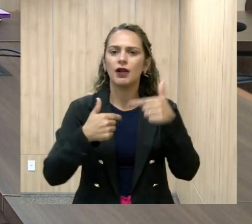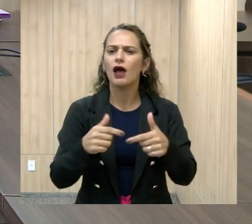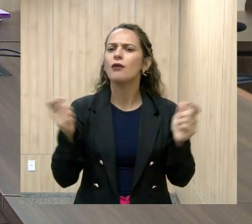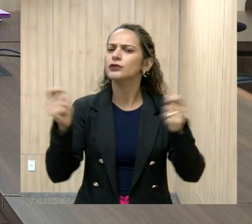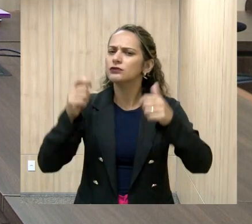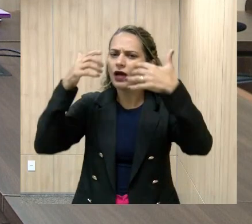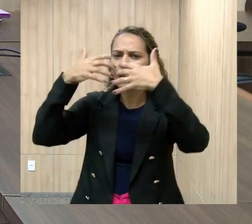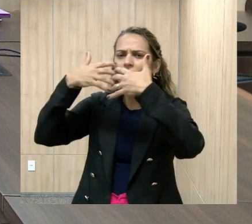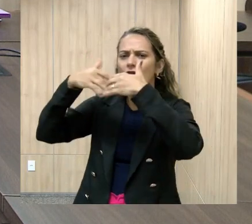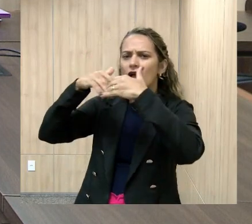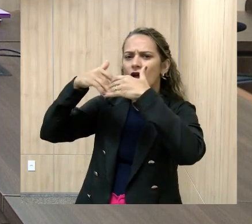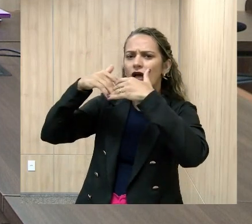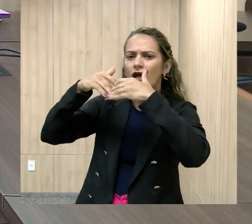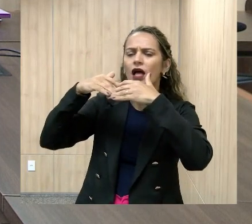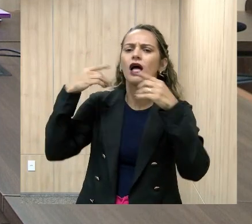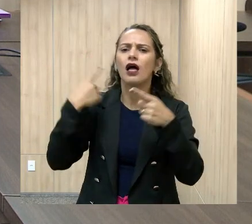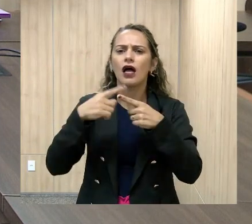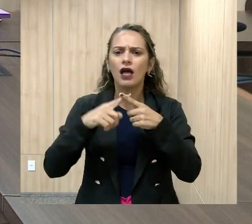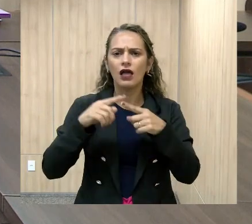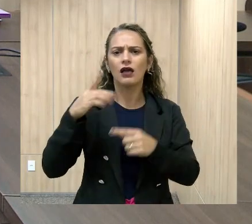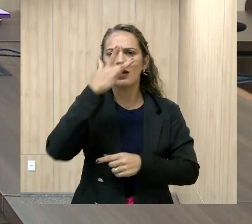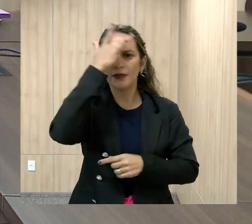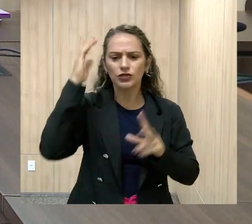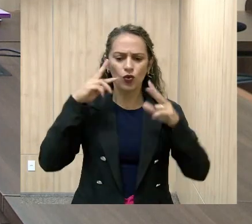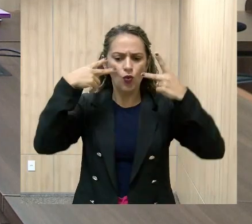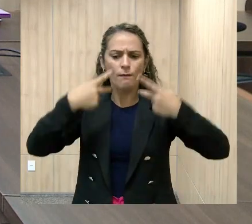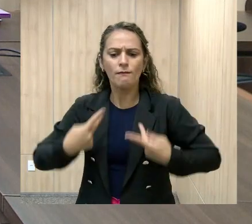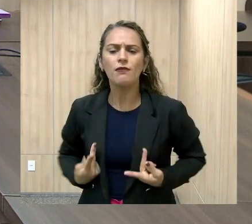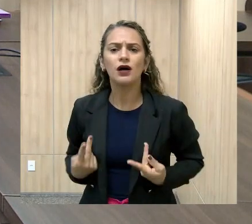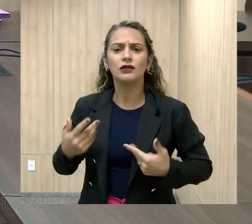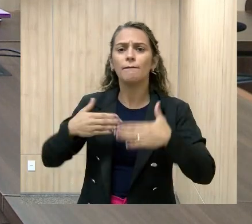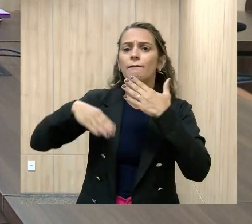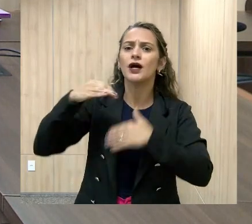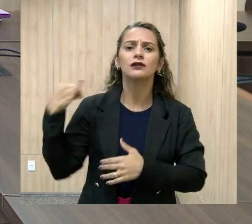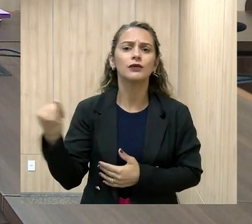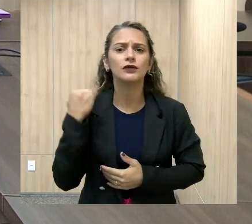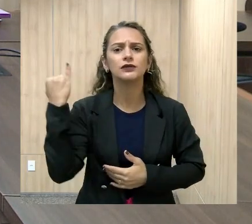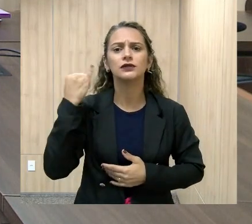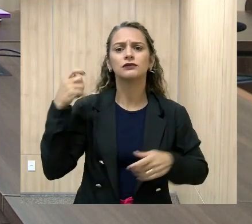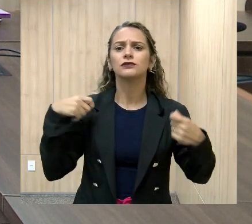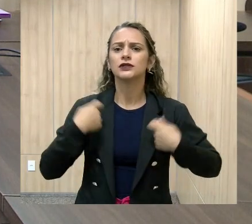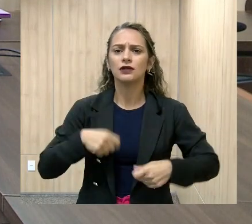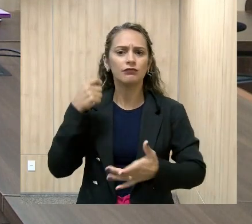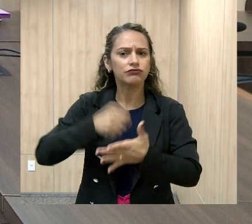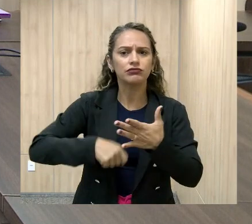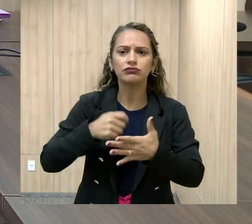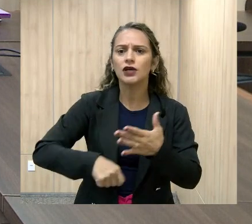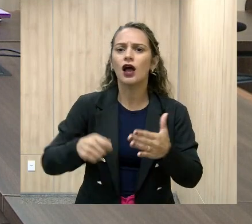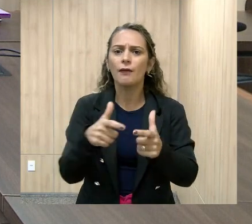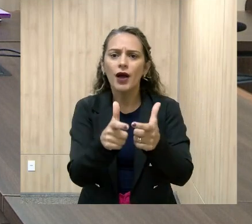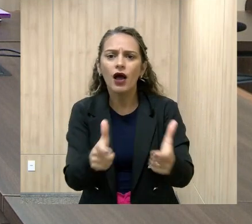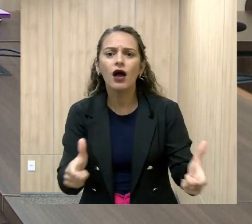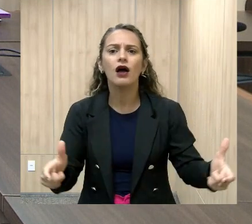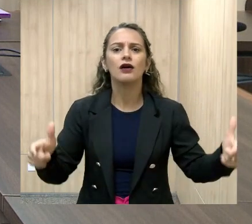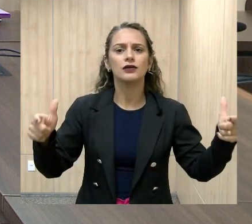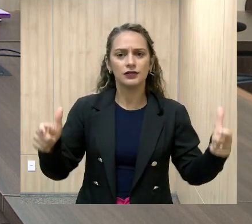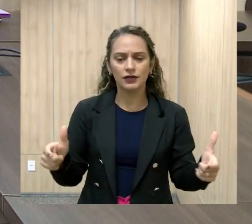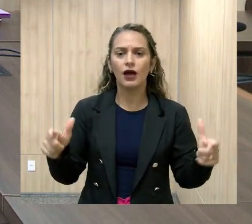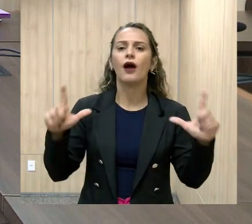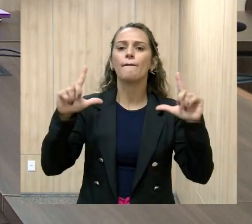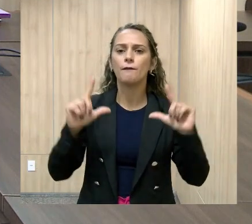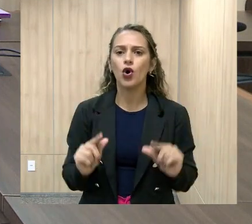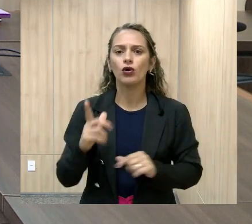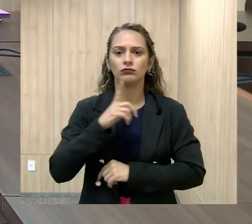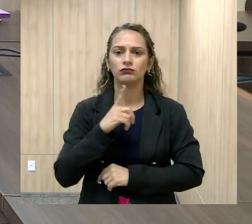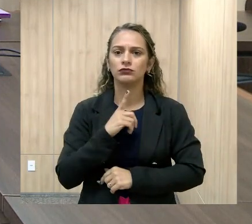da reflexão de que o ser humano é o nosso bem maior é a defesa maior que nós precisamos fazer e que a maioria deles